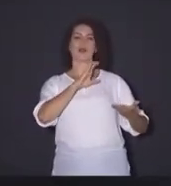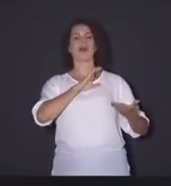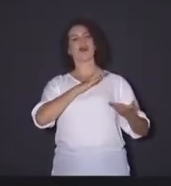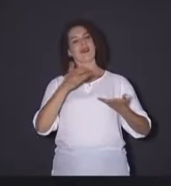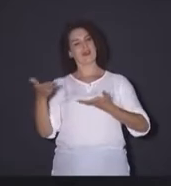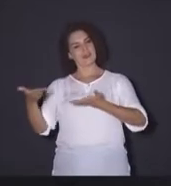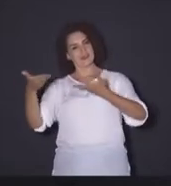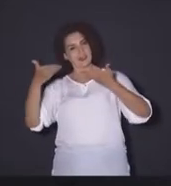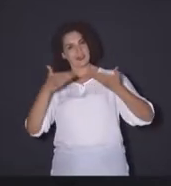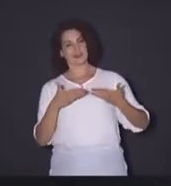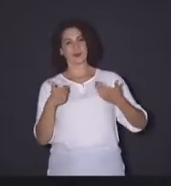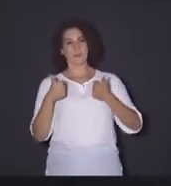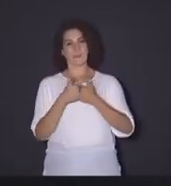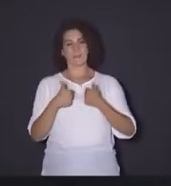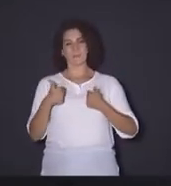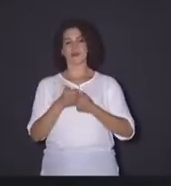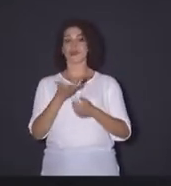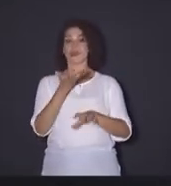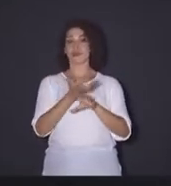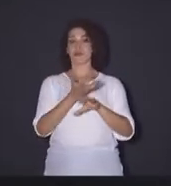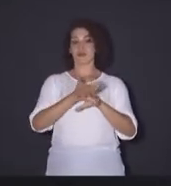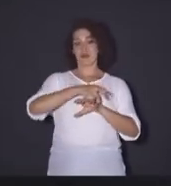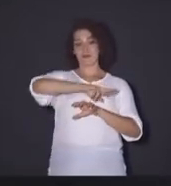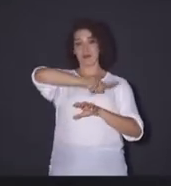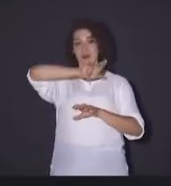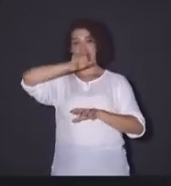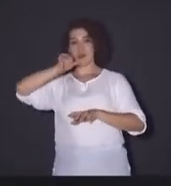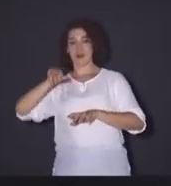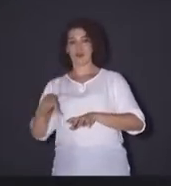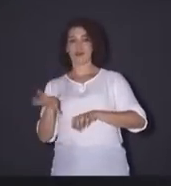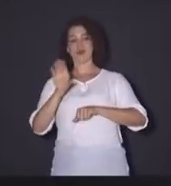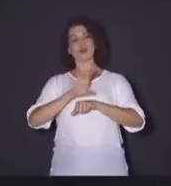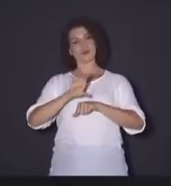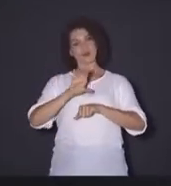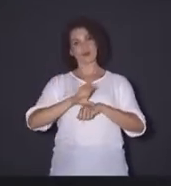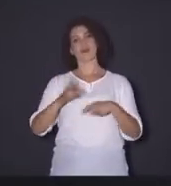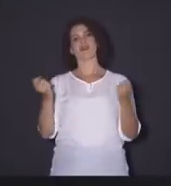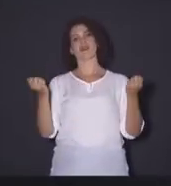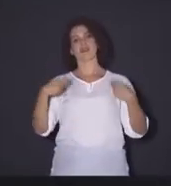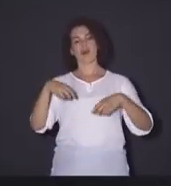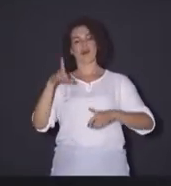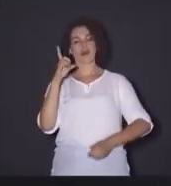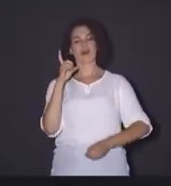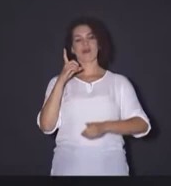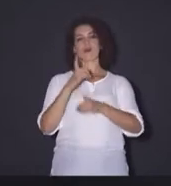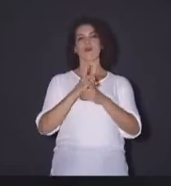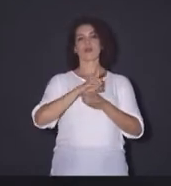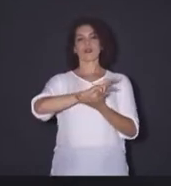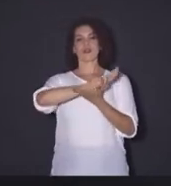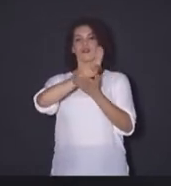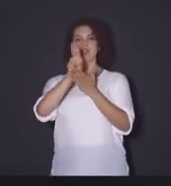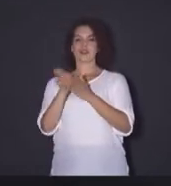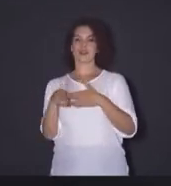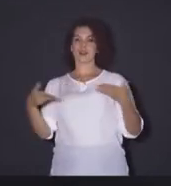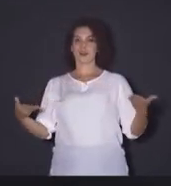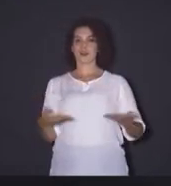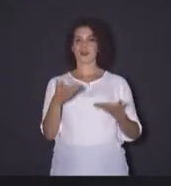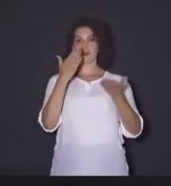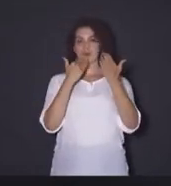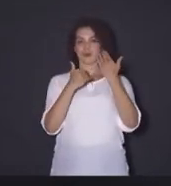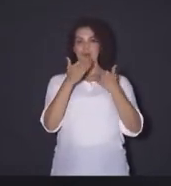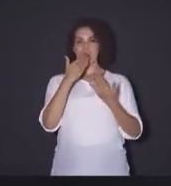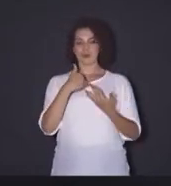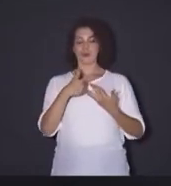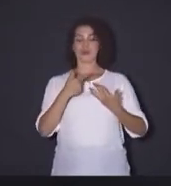traz pra perto uma disciplina que é para vários cursos diferentes promove o encontro de diversidade hoje no almoço a gente tava vendo isso na